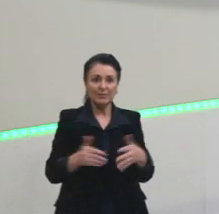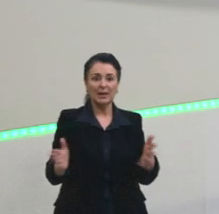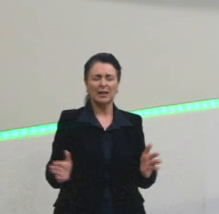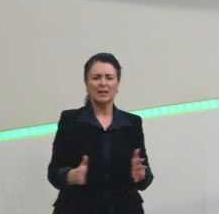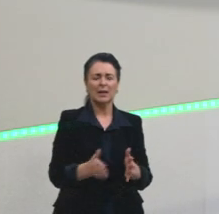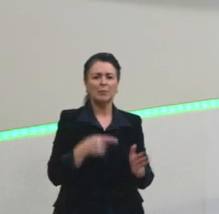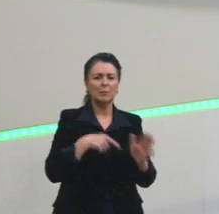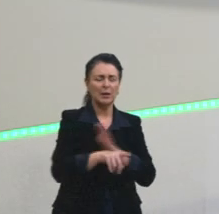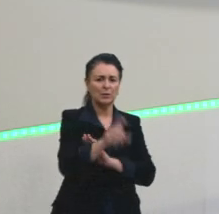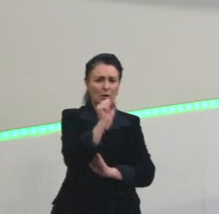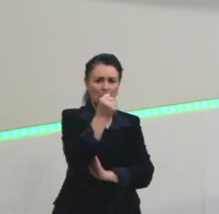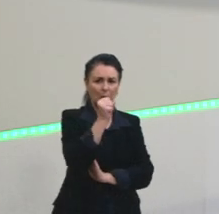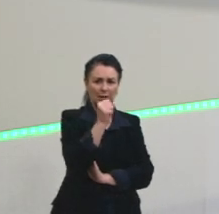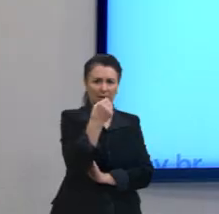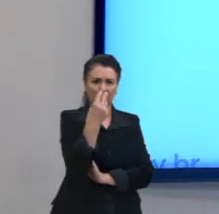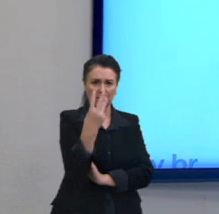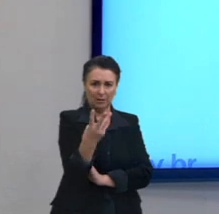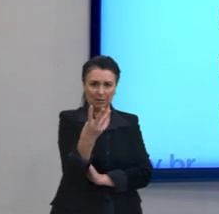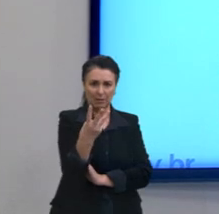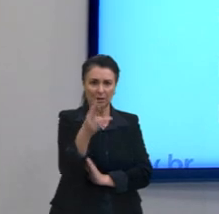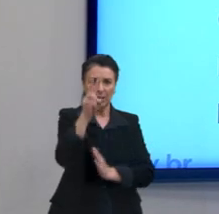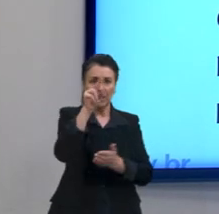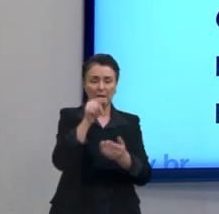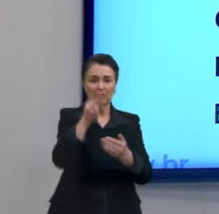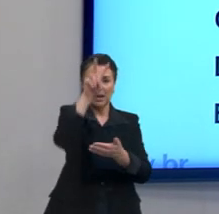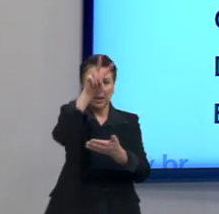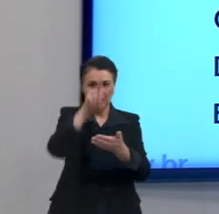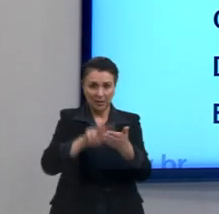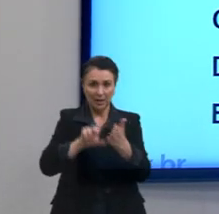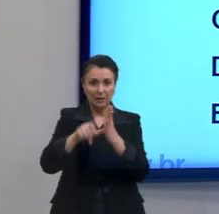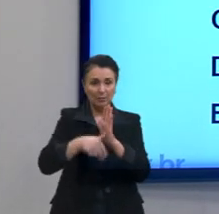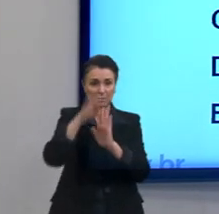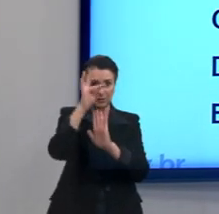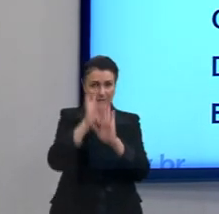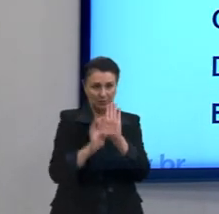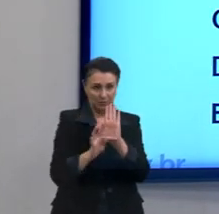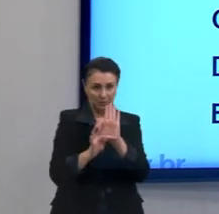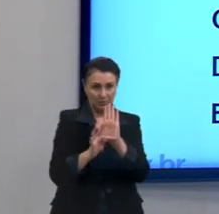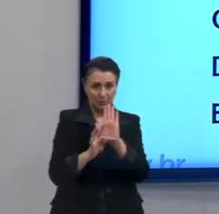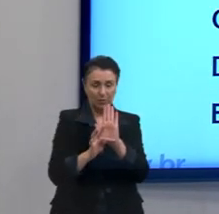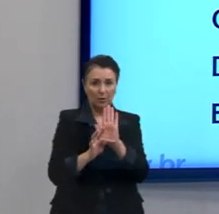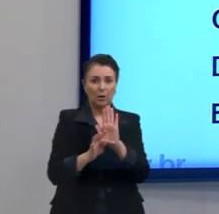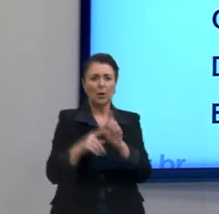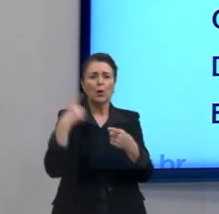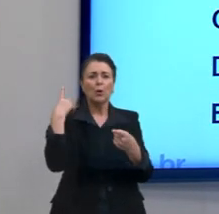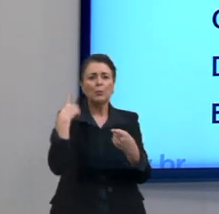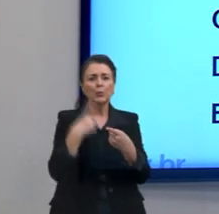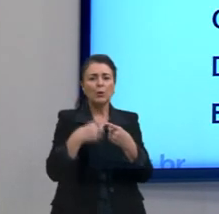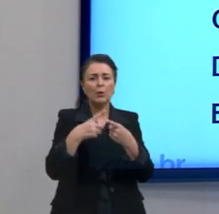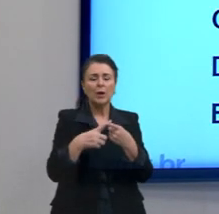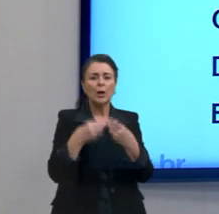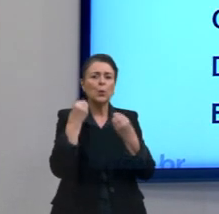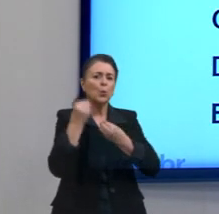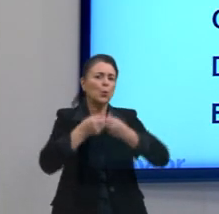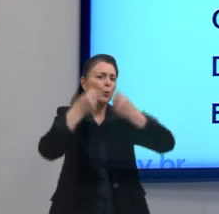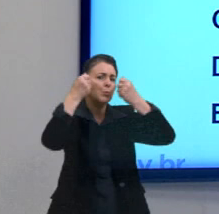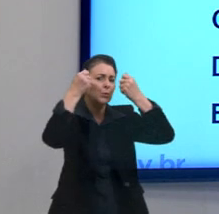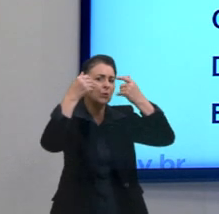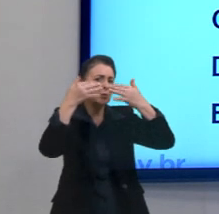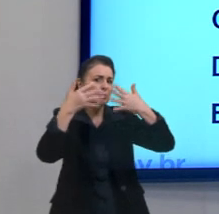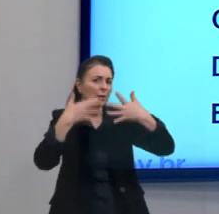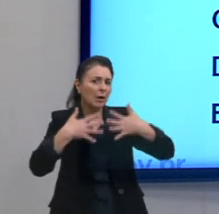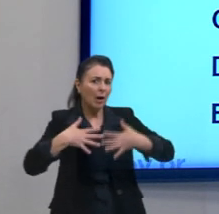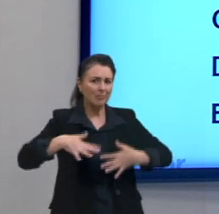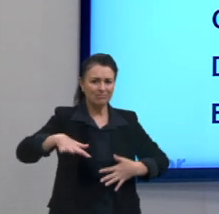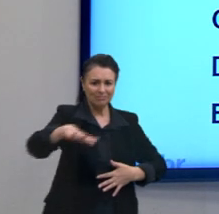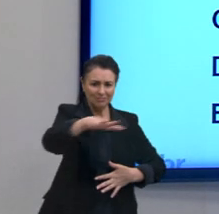83 do Enem a gente vai começar além do enunciado e depois a gente vai ler o texto tá pessoal um motivo que explica a ambientação da